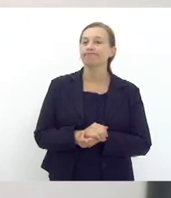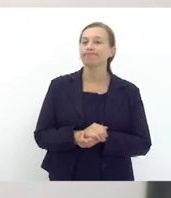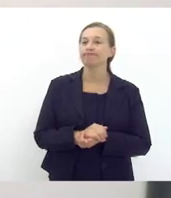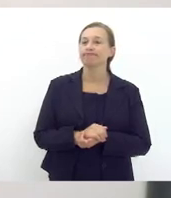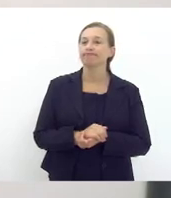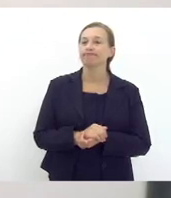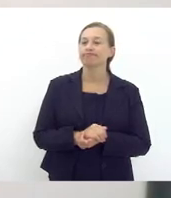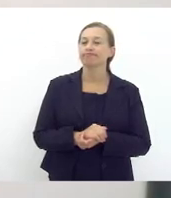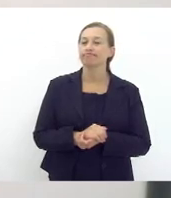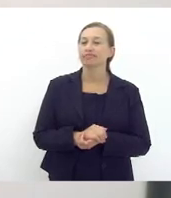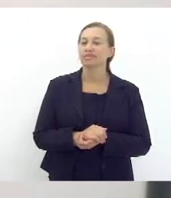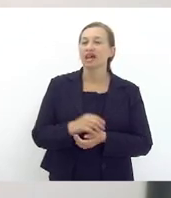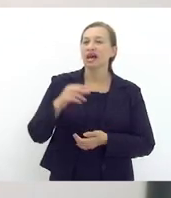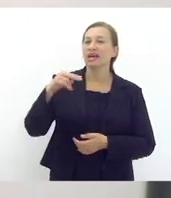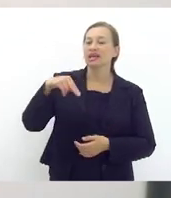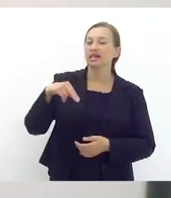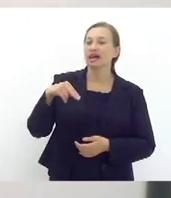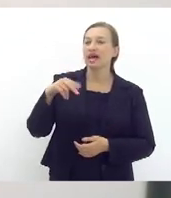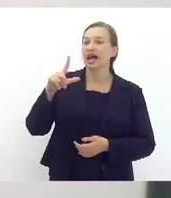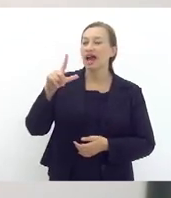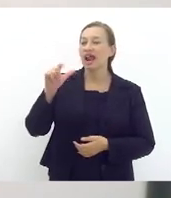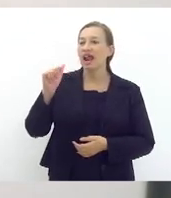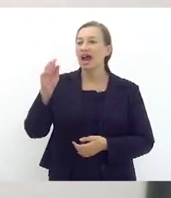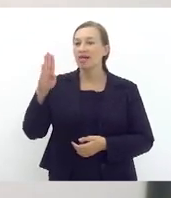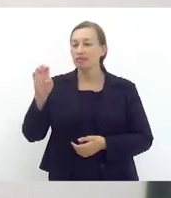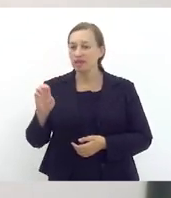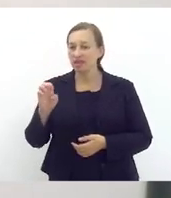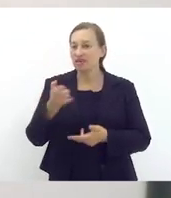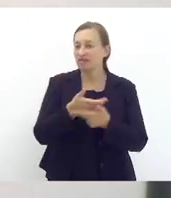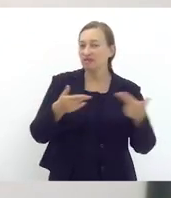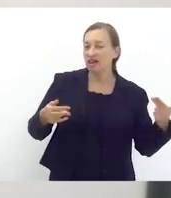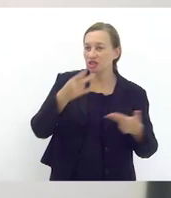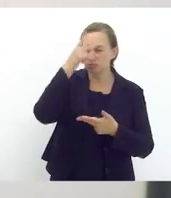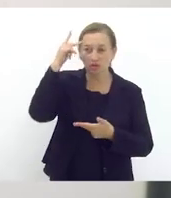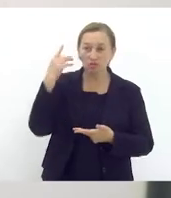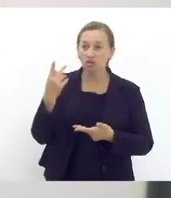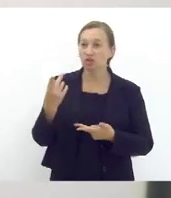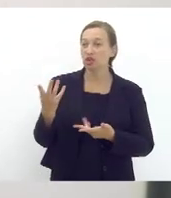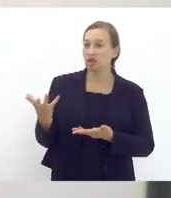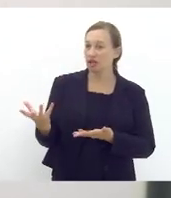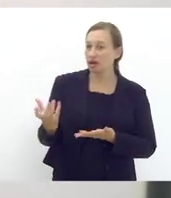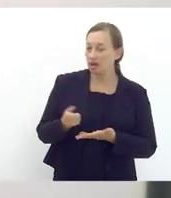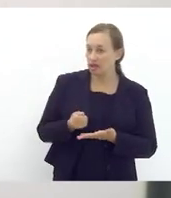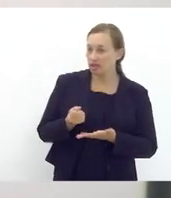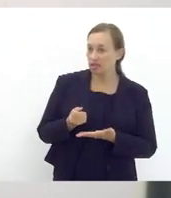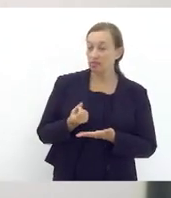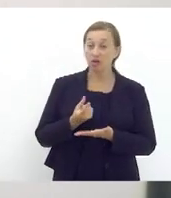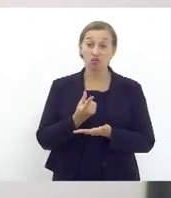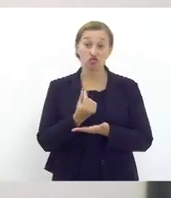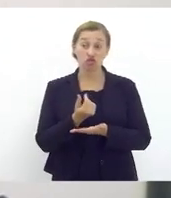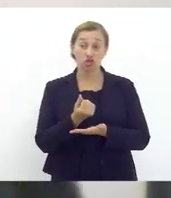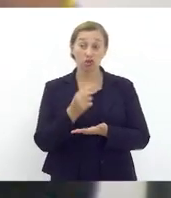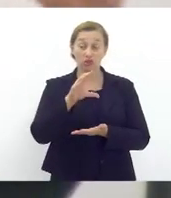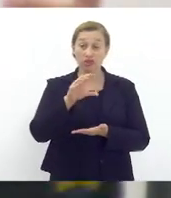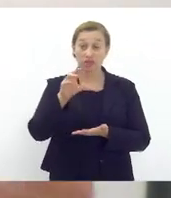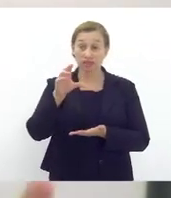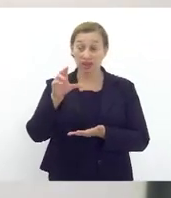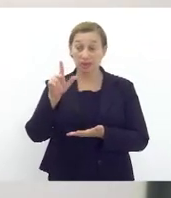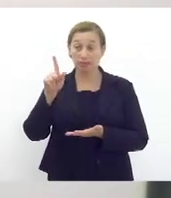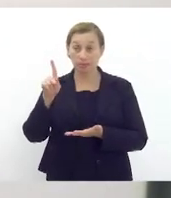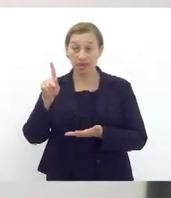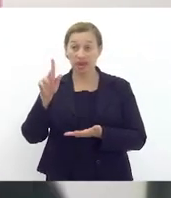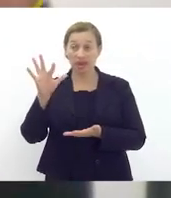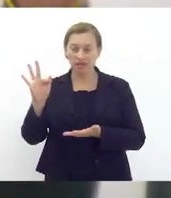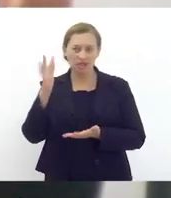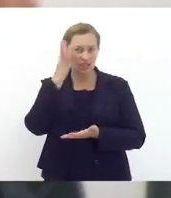na Lab muitas pessoas receberam recursos no seu CPF não sabiam do Como era a relação